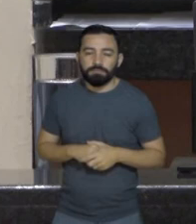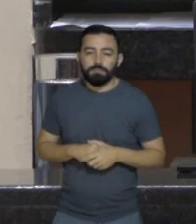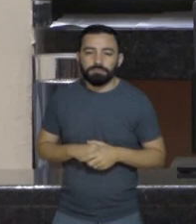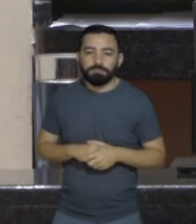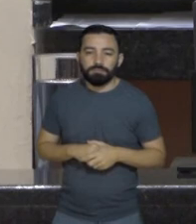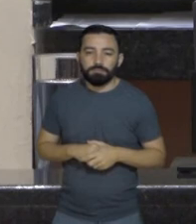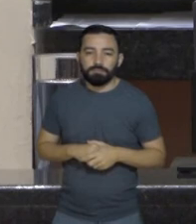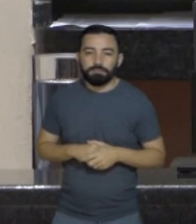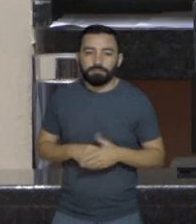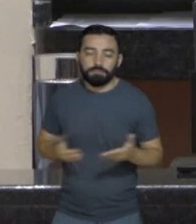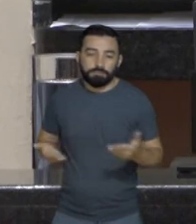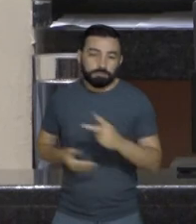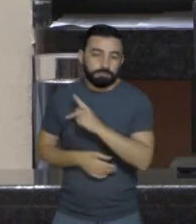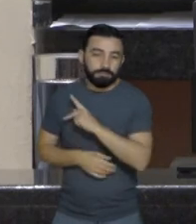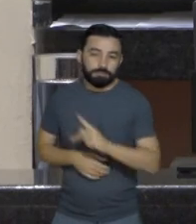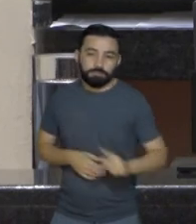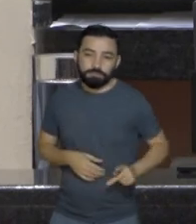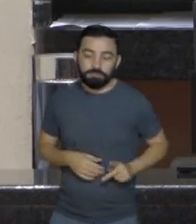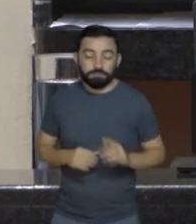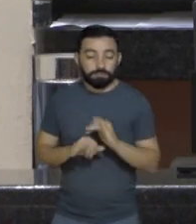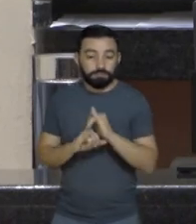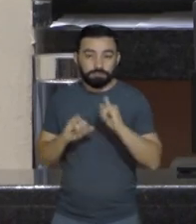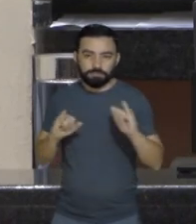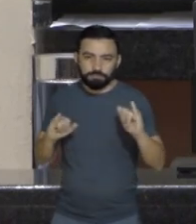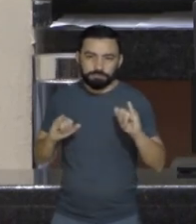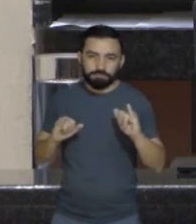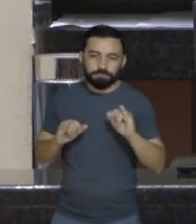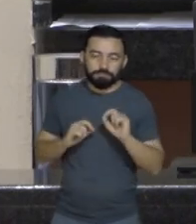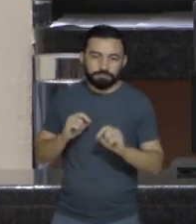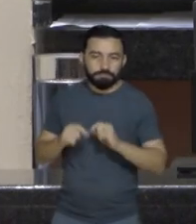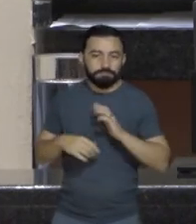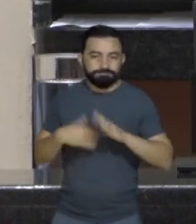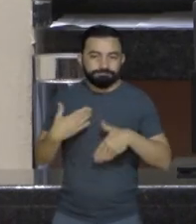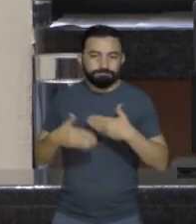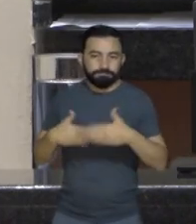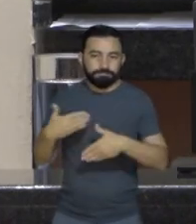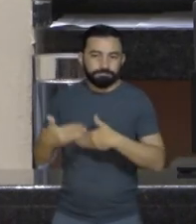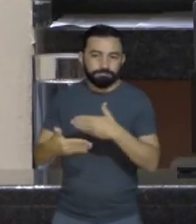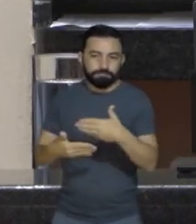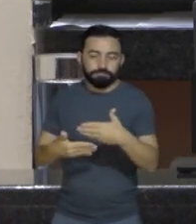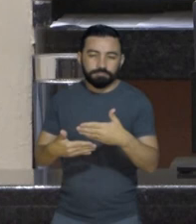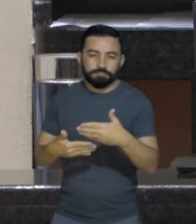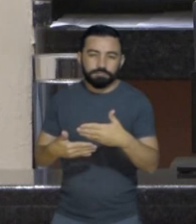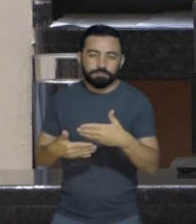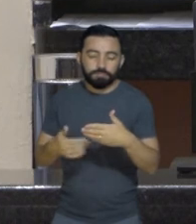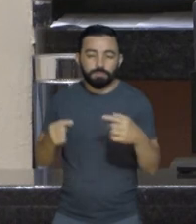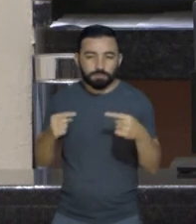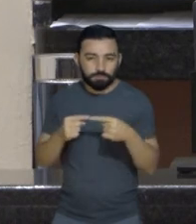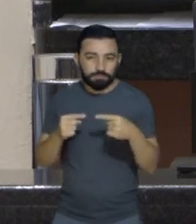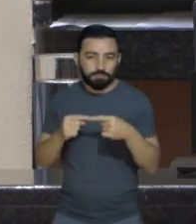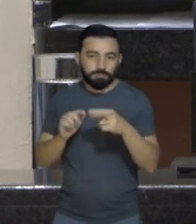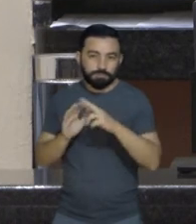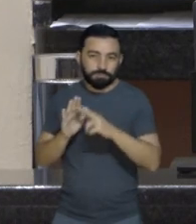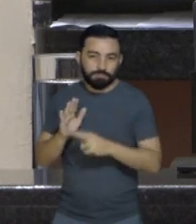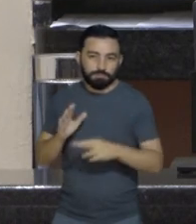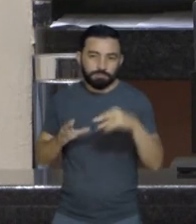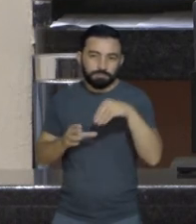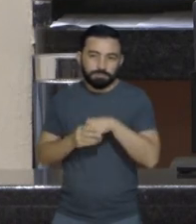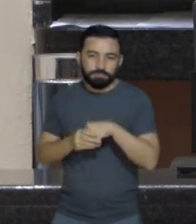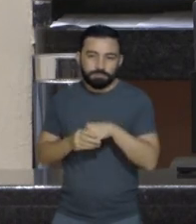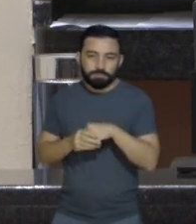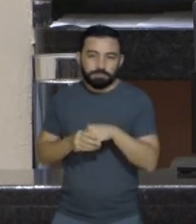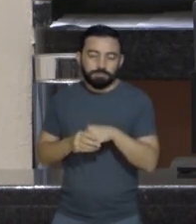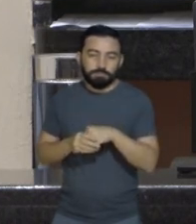Esta presidência comunica que encaminhará aos destinatários, conforme determina o regimento interno,